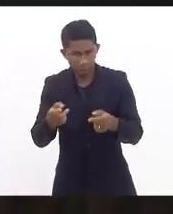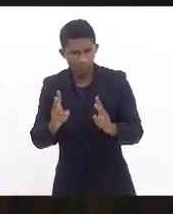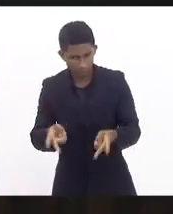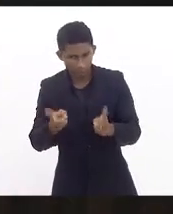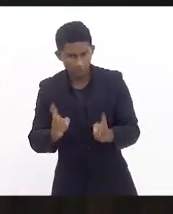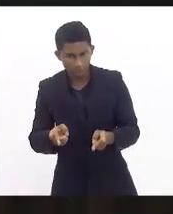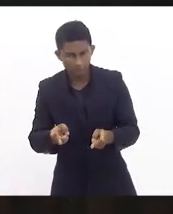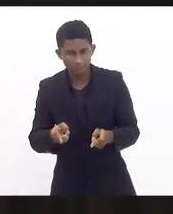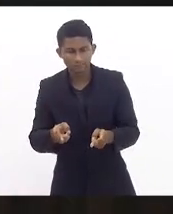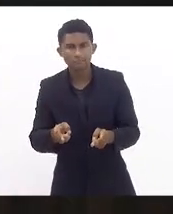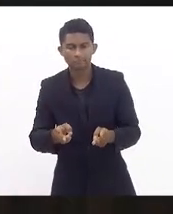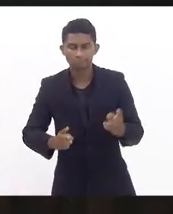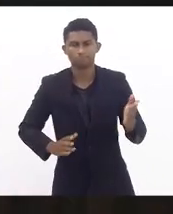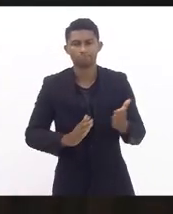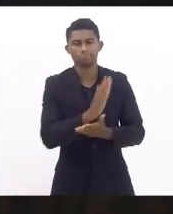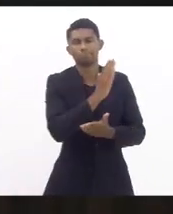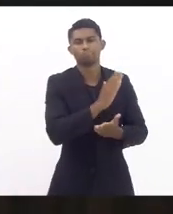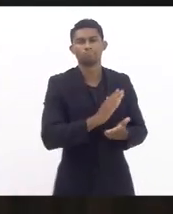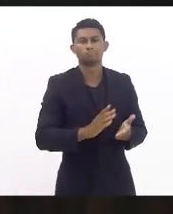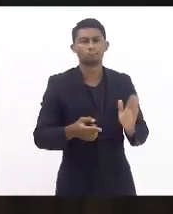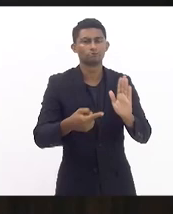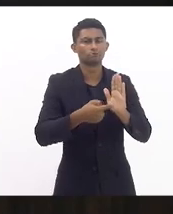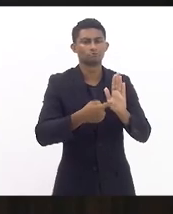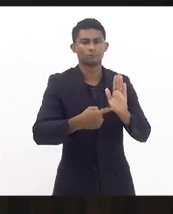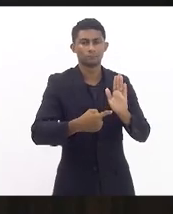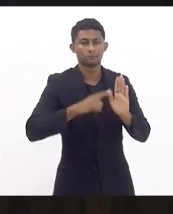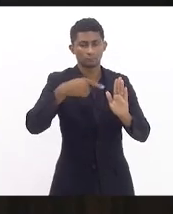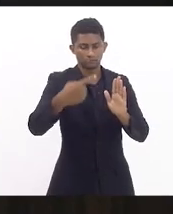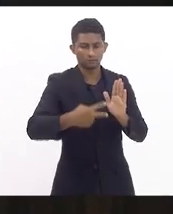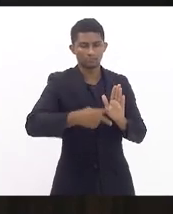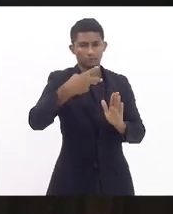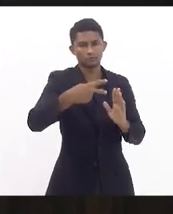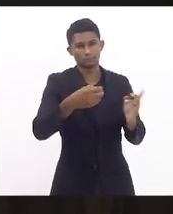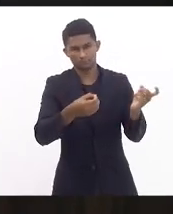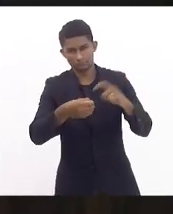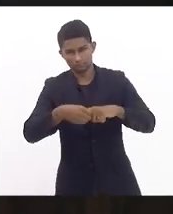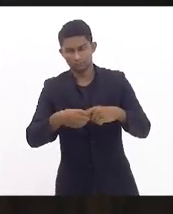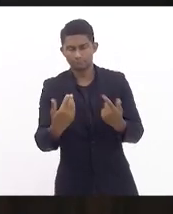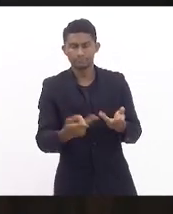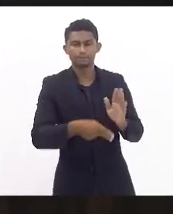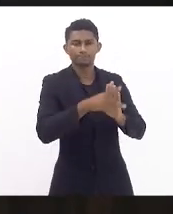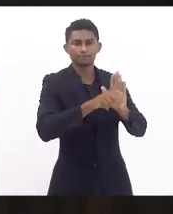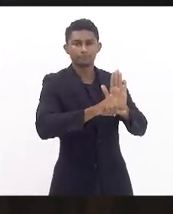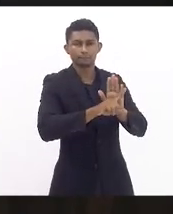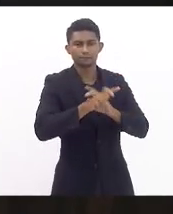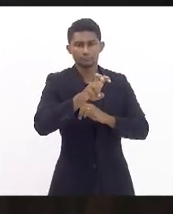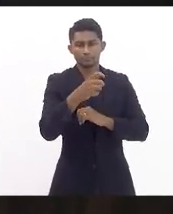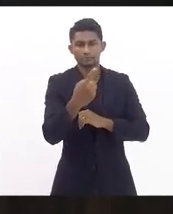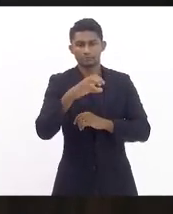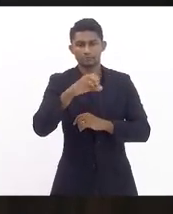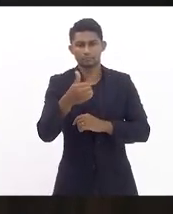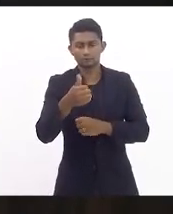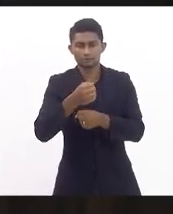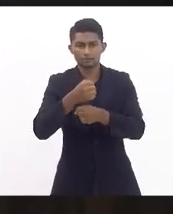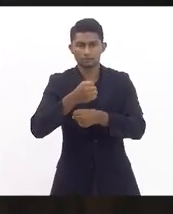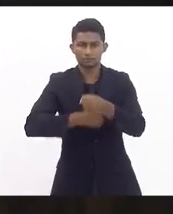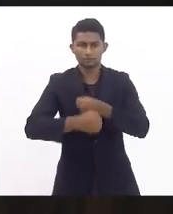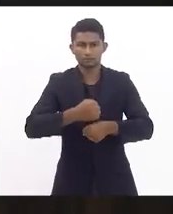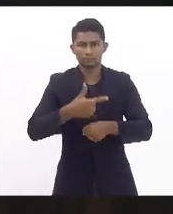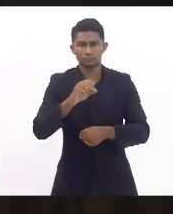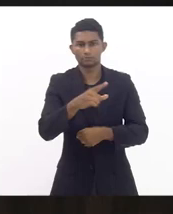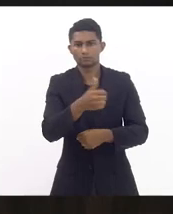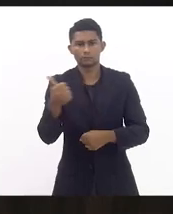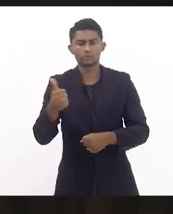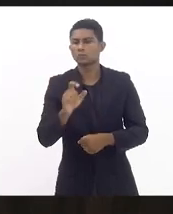permaneçam como estão, aprovado. Em primeira, retorna em segunda. Projeto de Lei 5191 de 21, de autoria da Comissão Parlamentar de